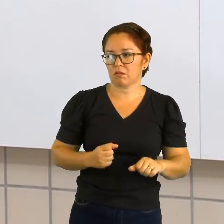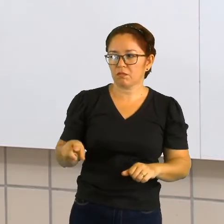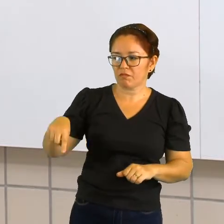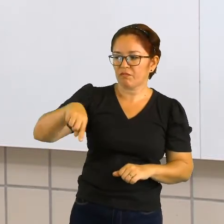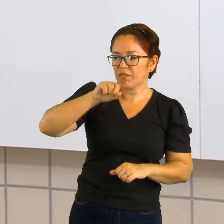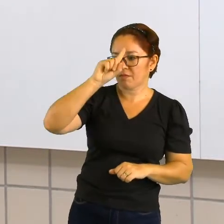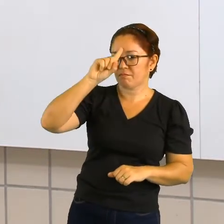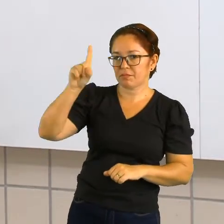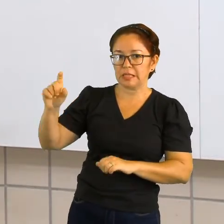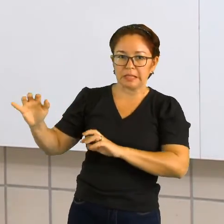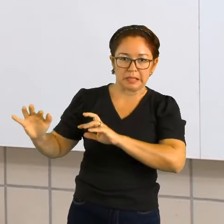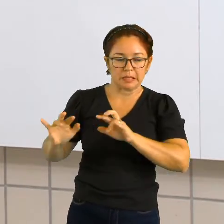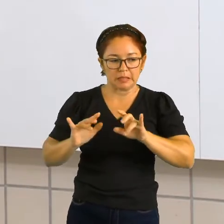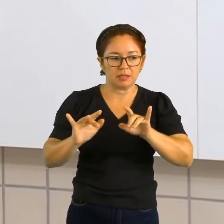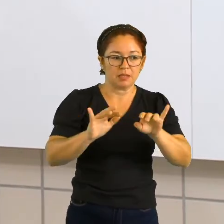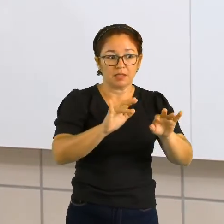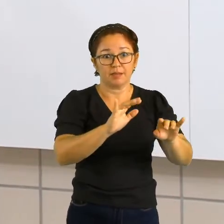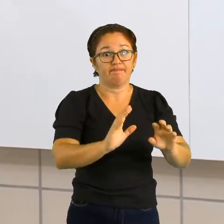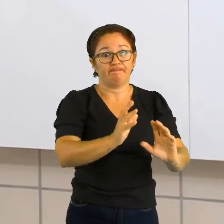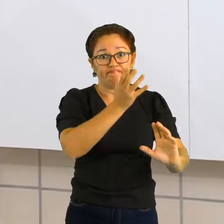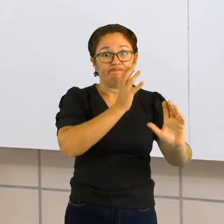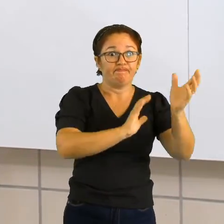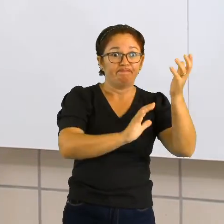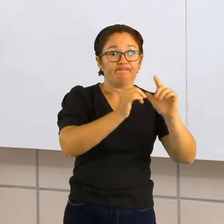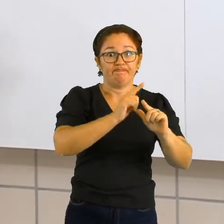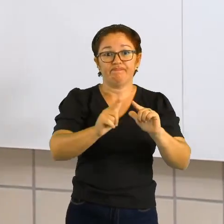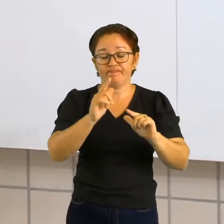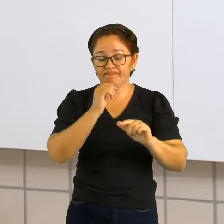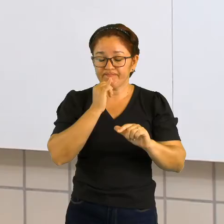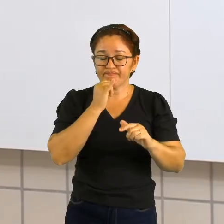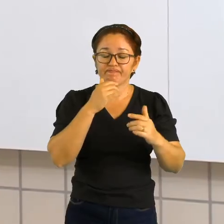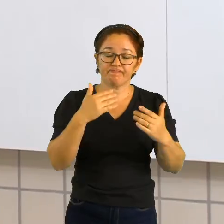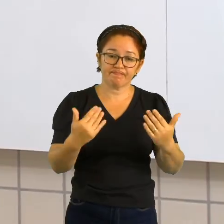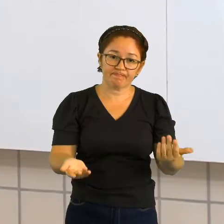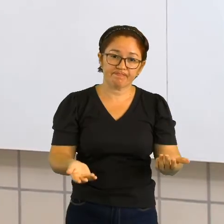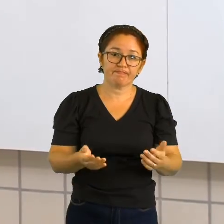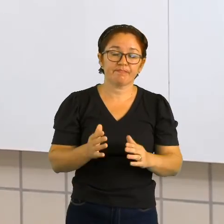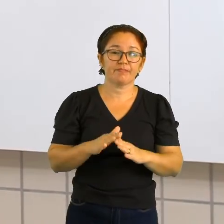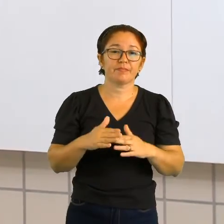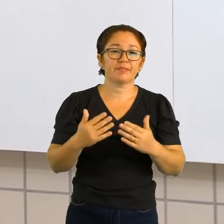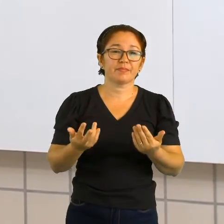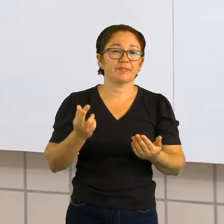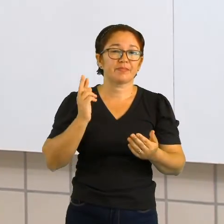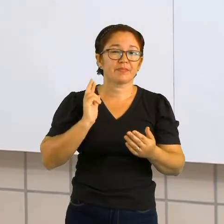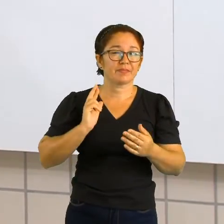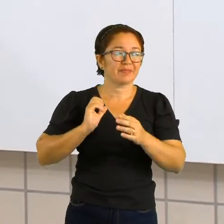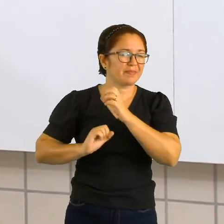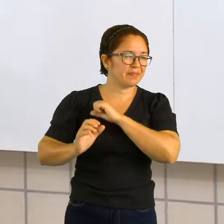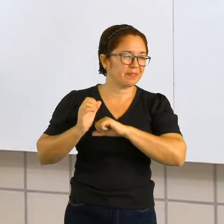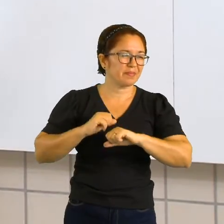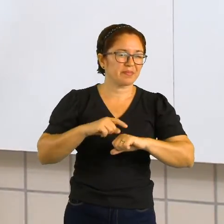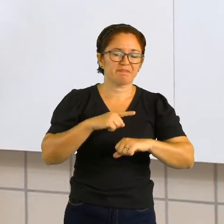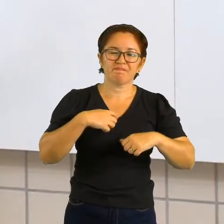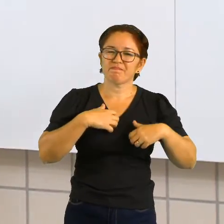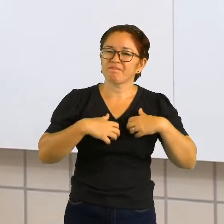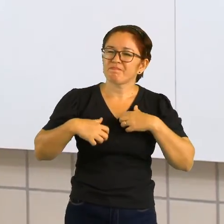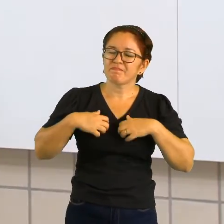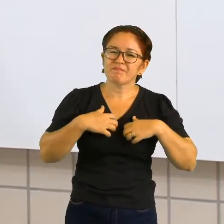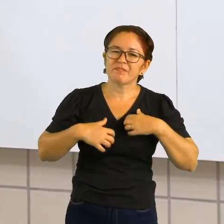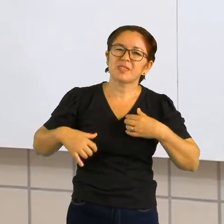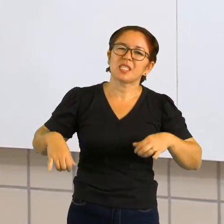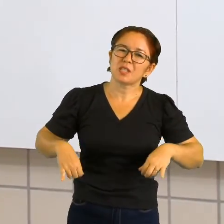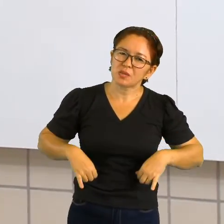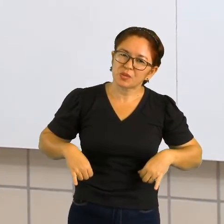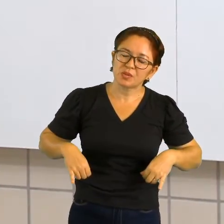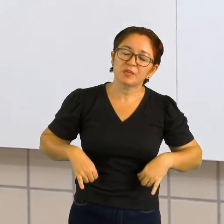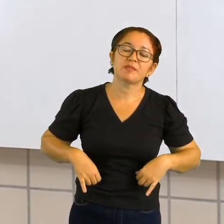né? As coisas começam a acontecer assim de uma forma que a personagem começa a sofrer. Então esse é o momento do conflito